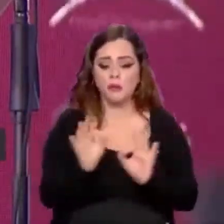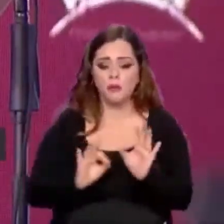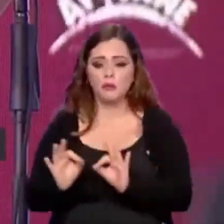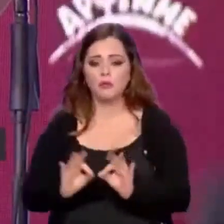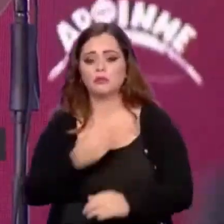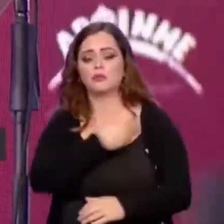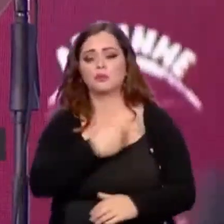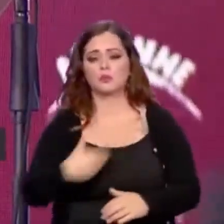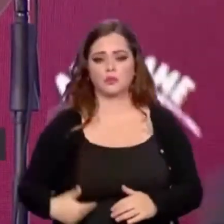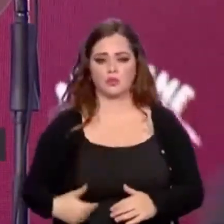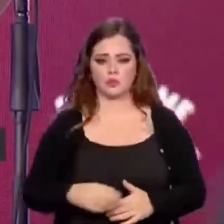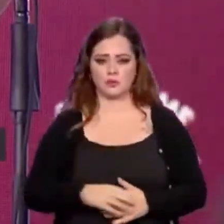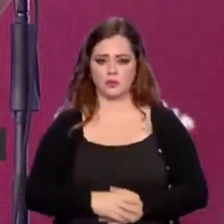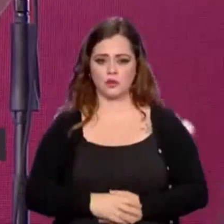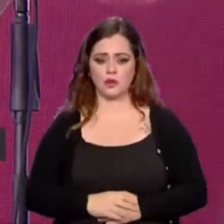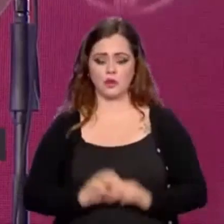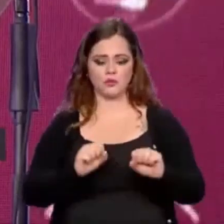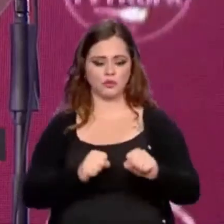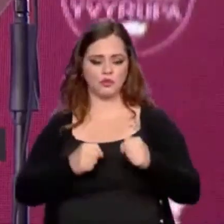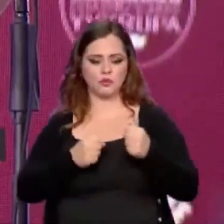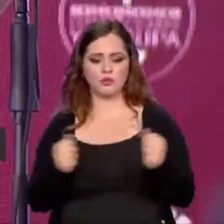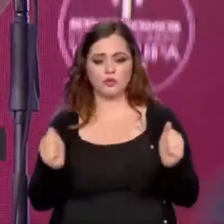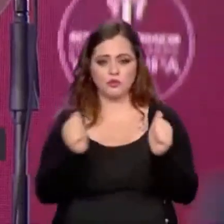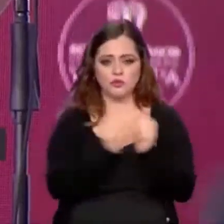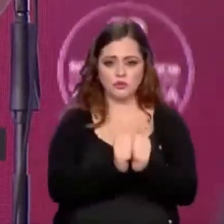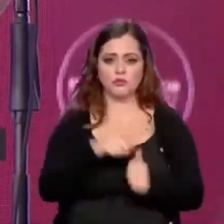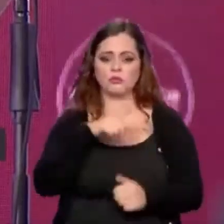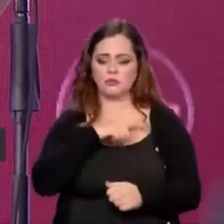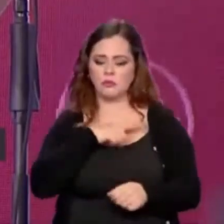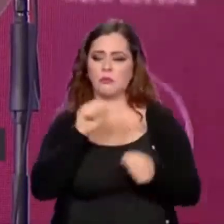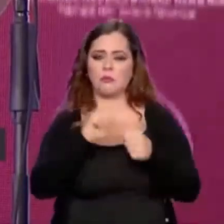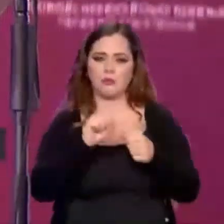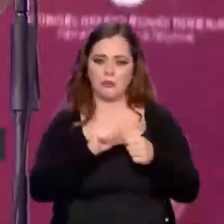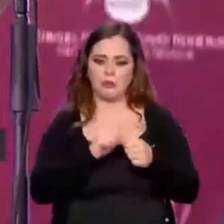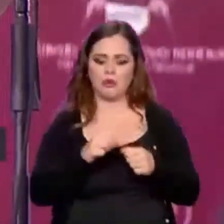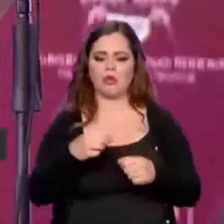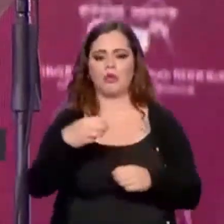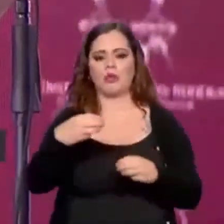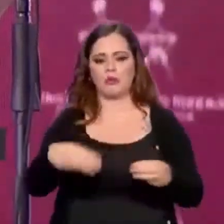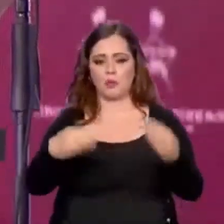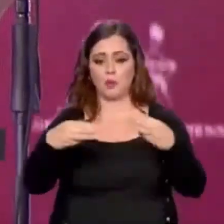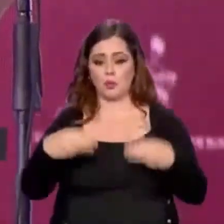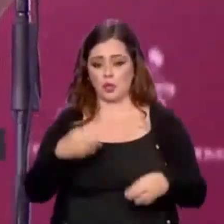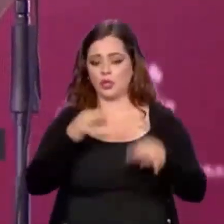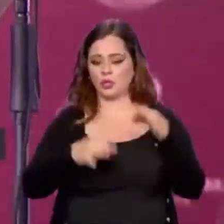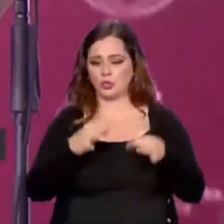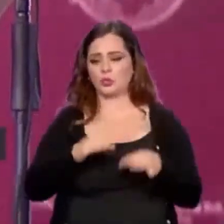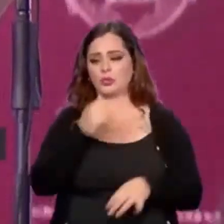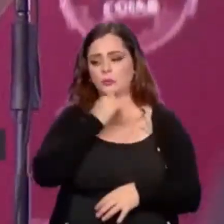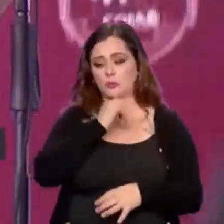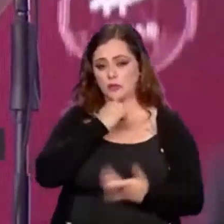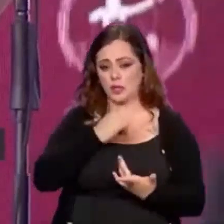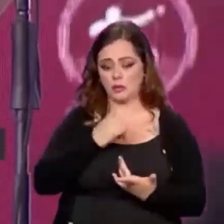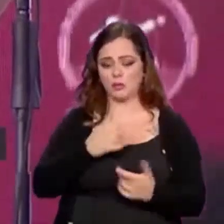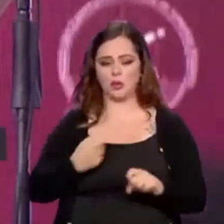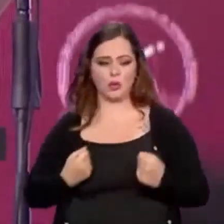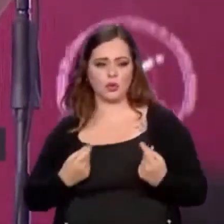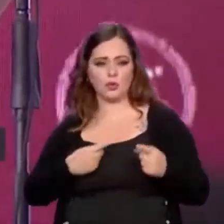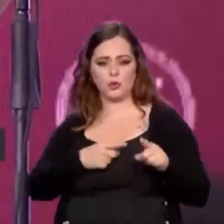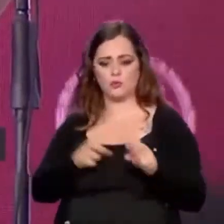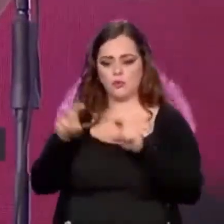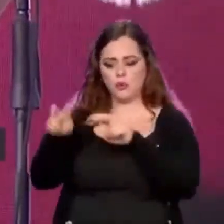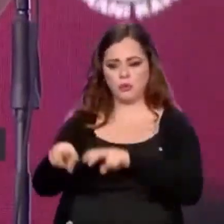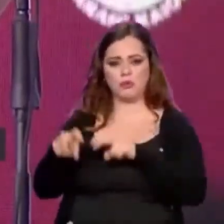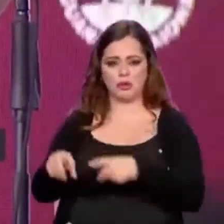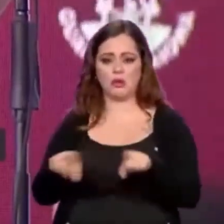governo. Os esforços conjuntos que têm sido feitos com o Ministério da Justiça, por exemplo, no combate ao